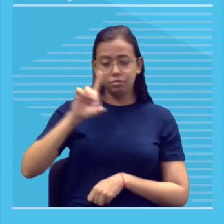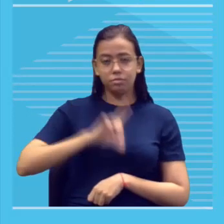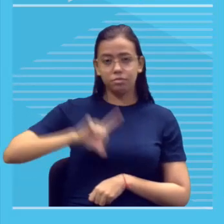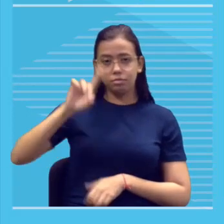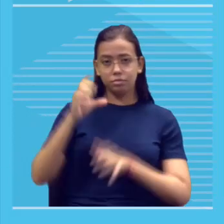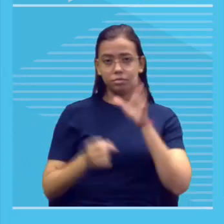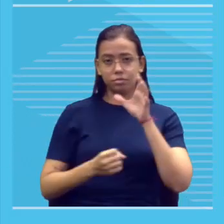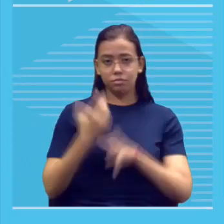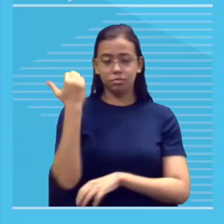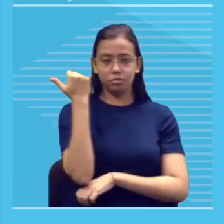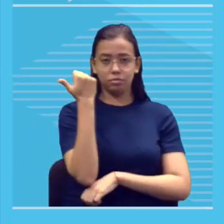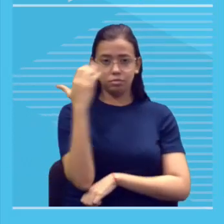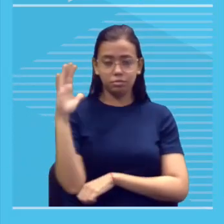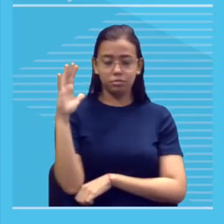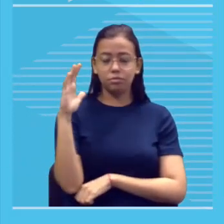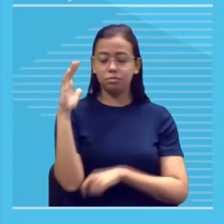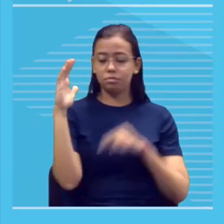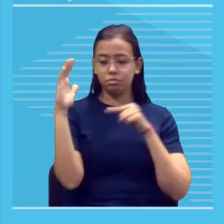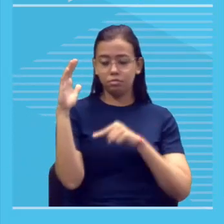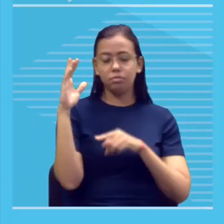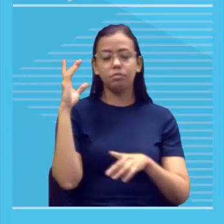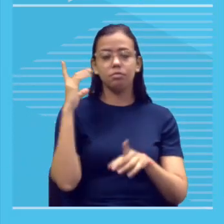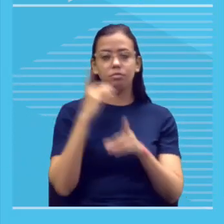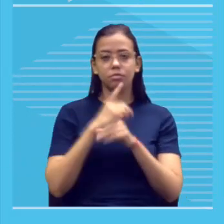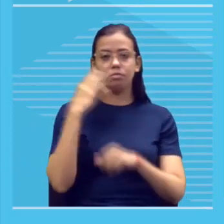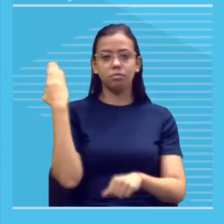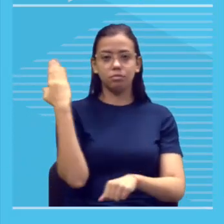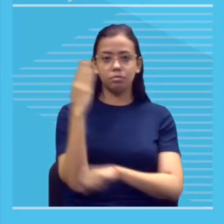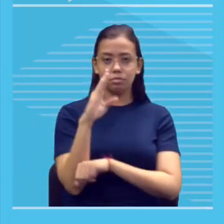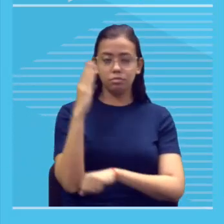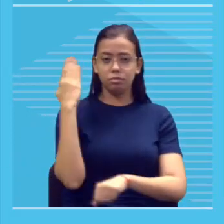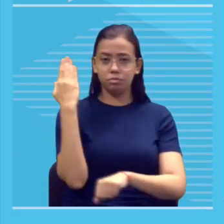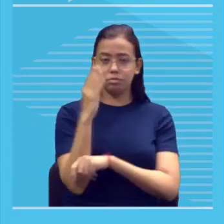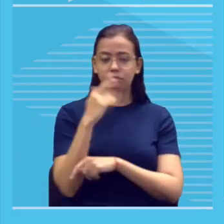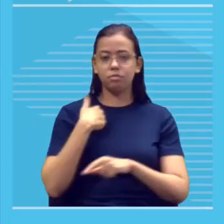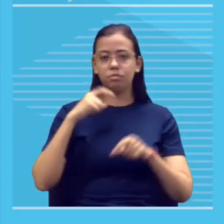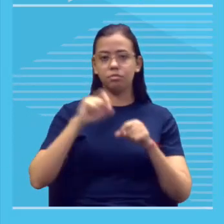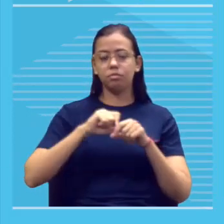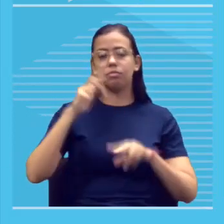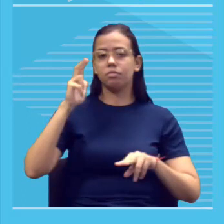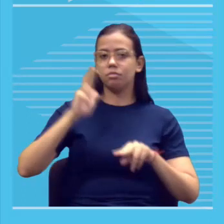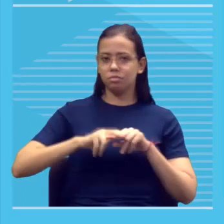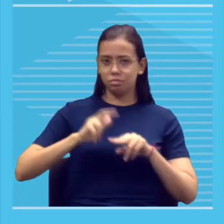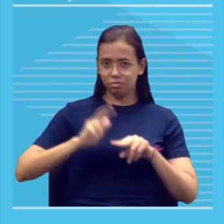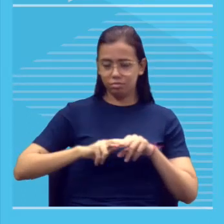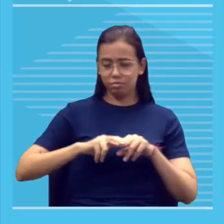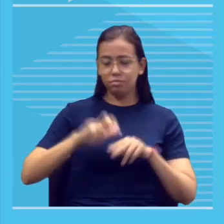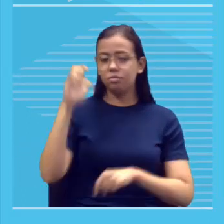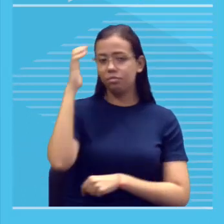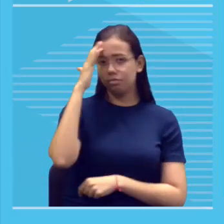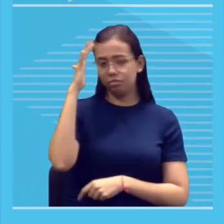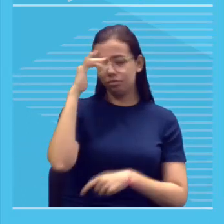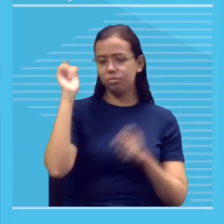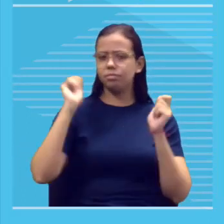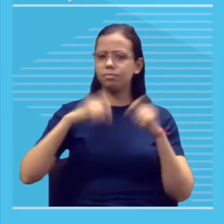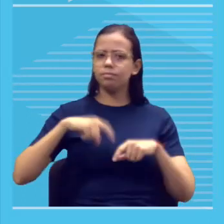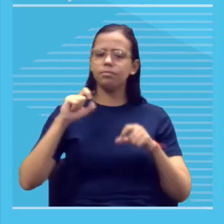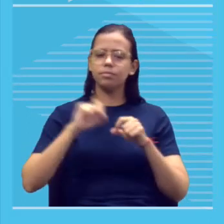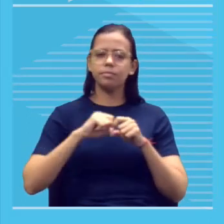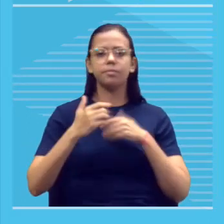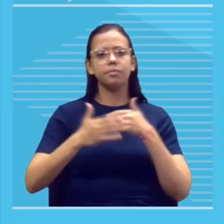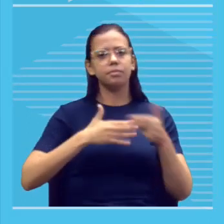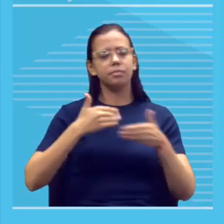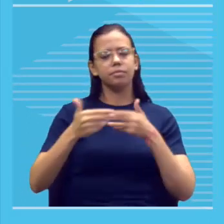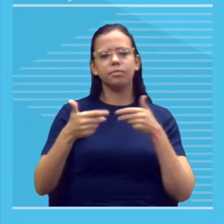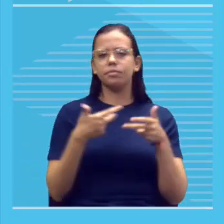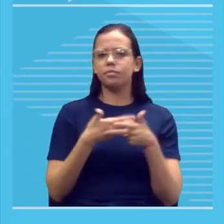da árvore tirou-se a madeira da Madeira eu fiz uma cadeira e esse essa reflexão você pode fazer para qualquer